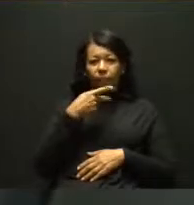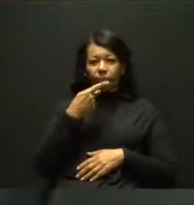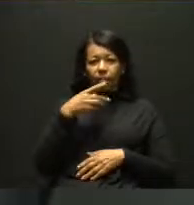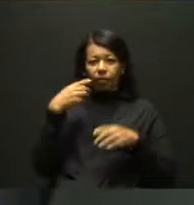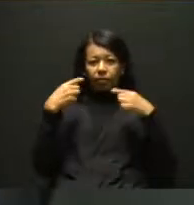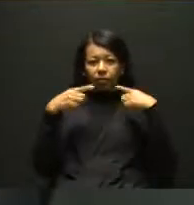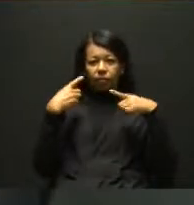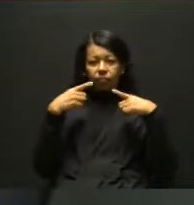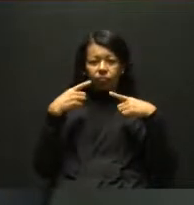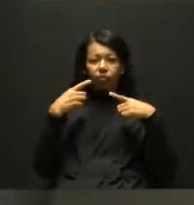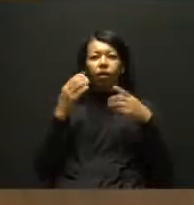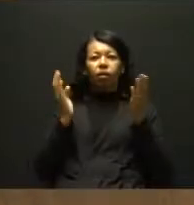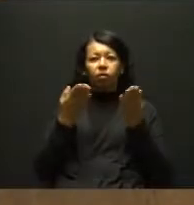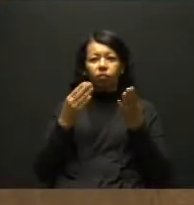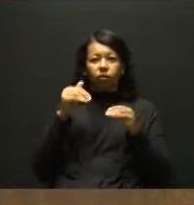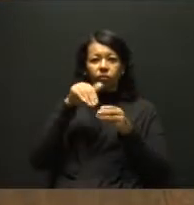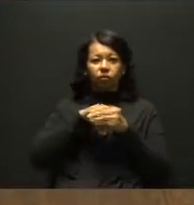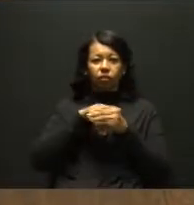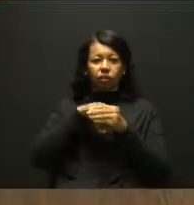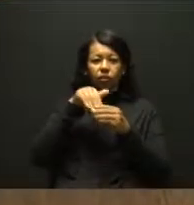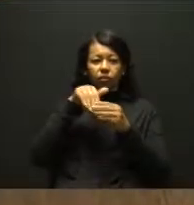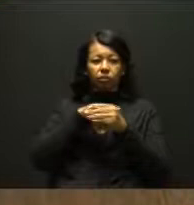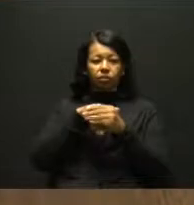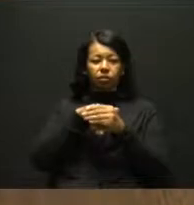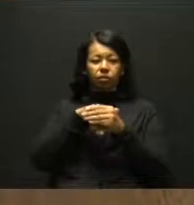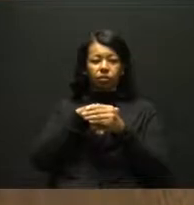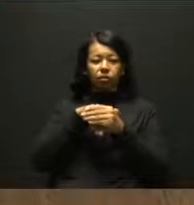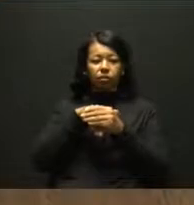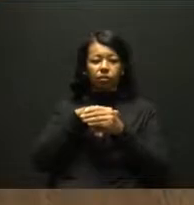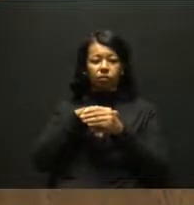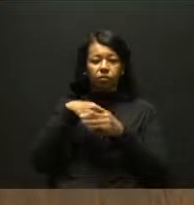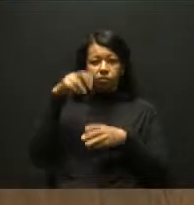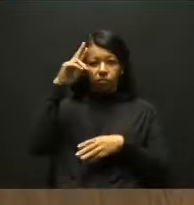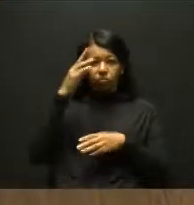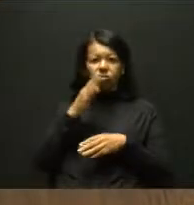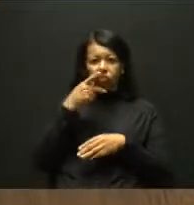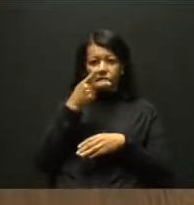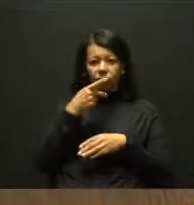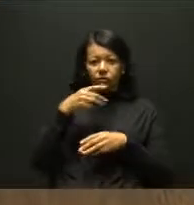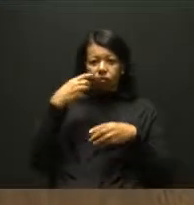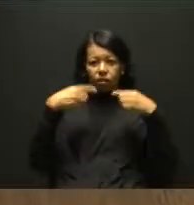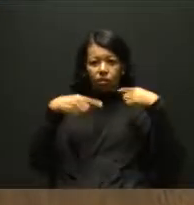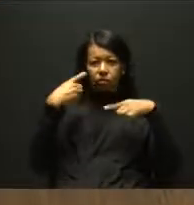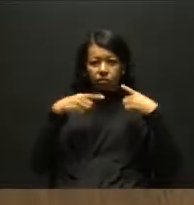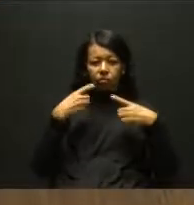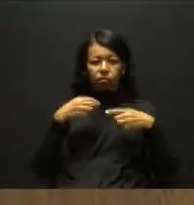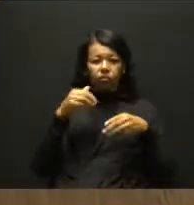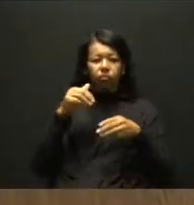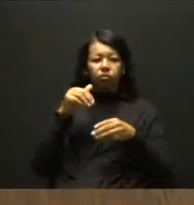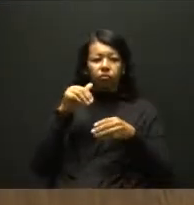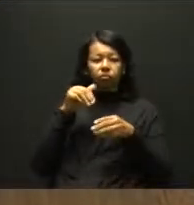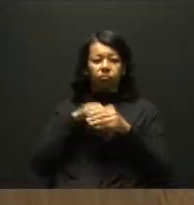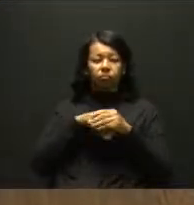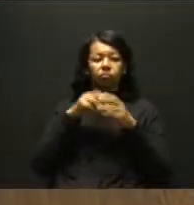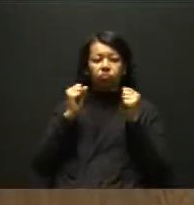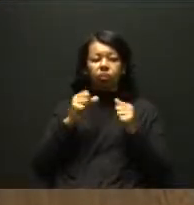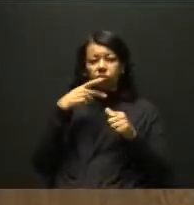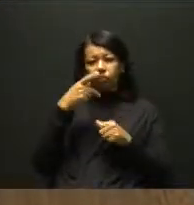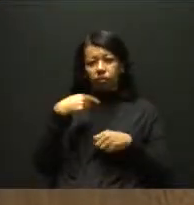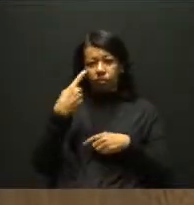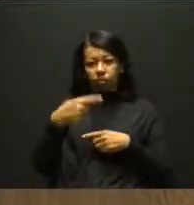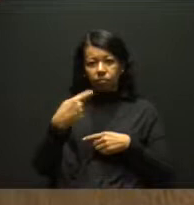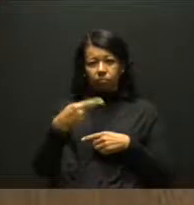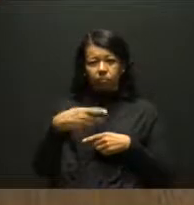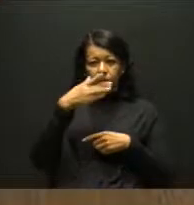está em votação o requerimento o senhor falou em discussão ea votação pode falar novamente após a ordem de